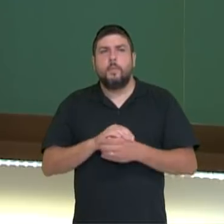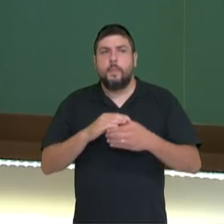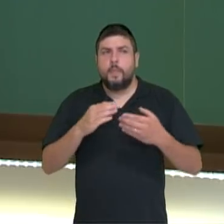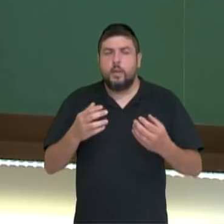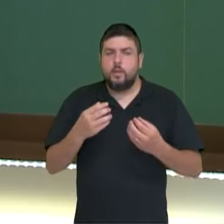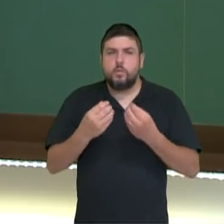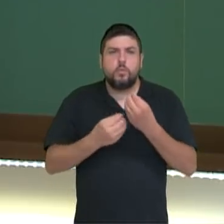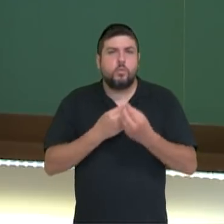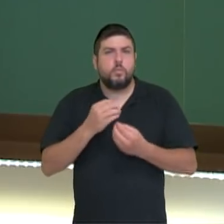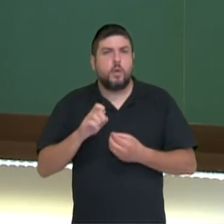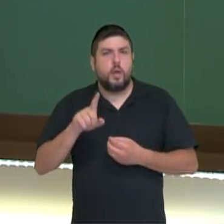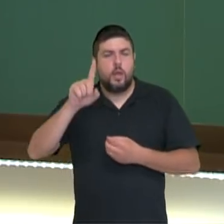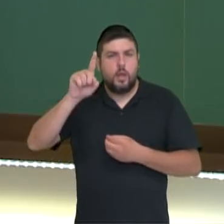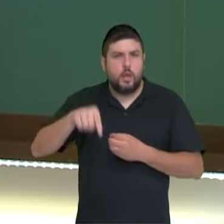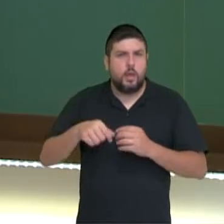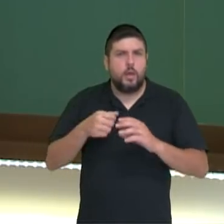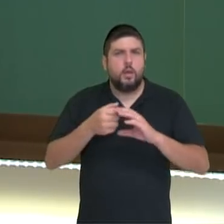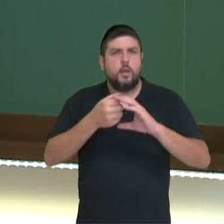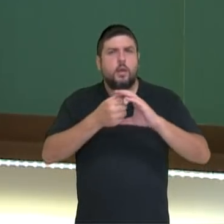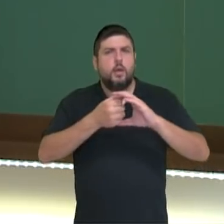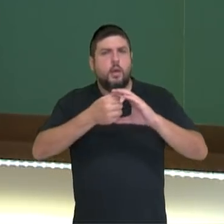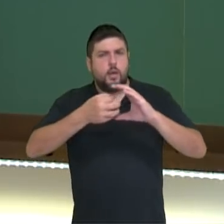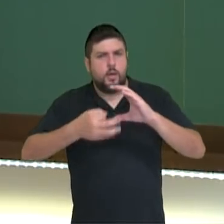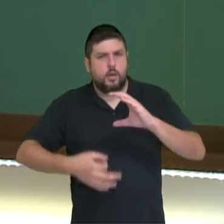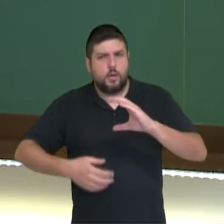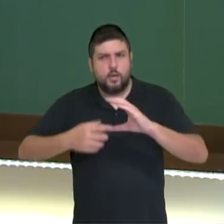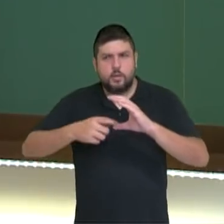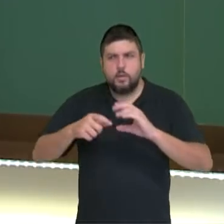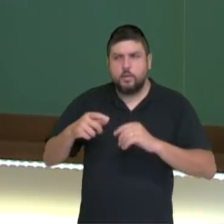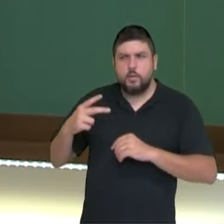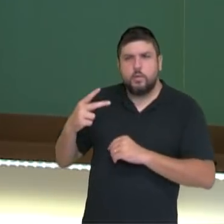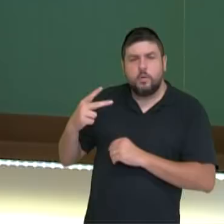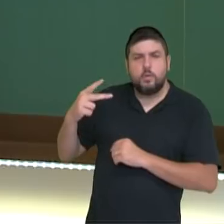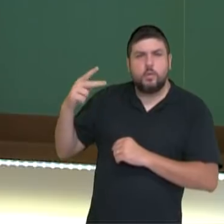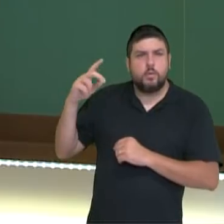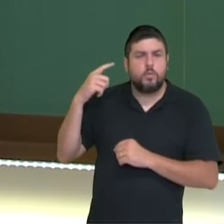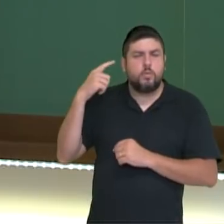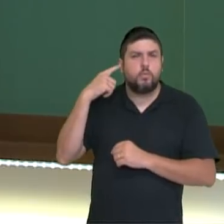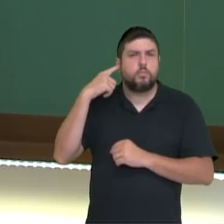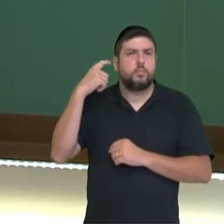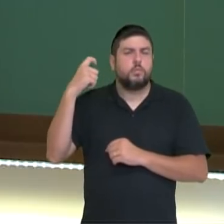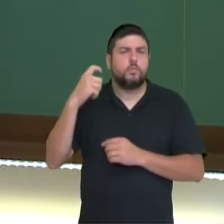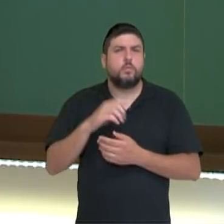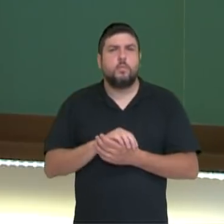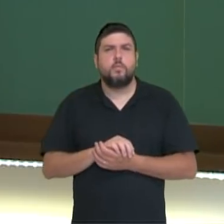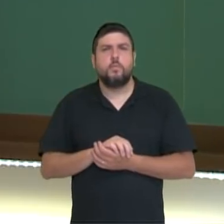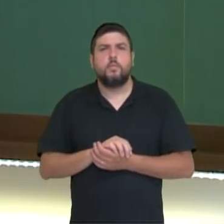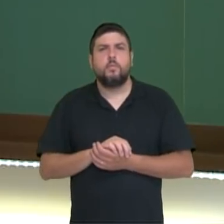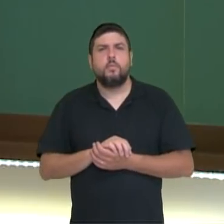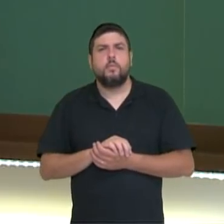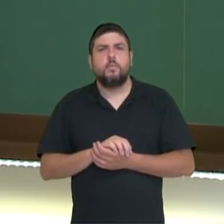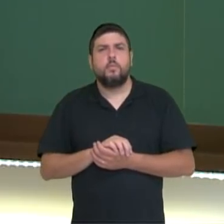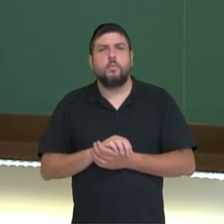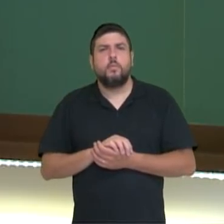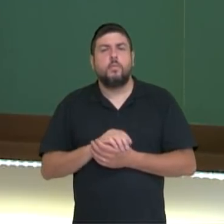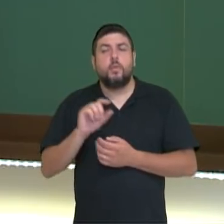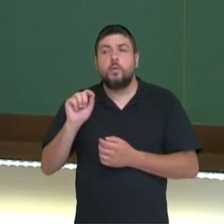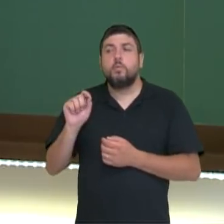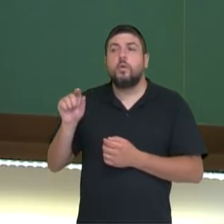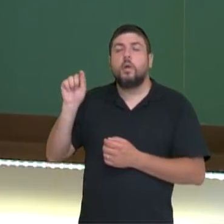pela característica da fonte sonora. O que vem a ser a fonte sonora é